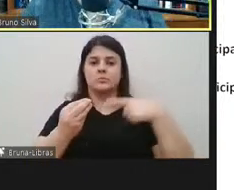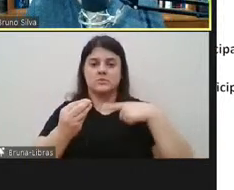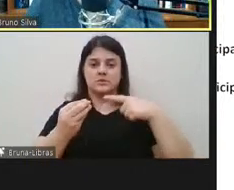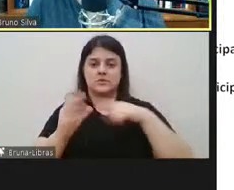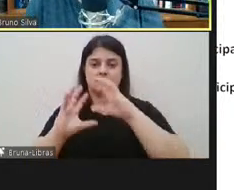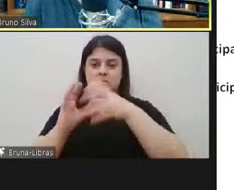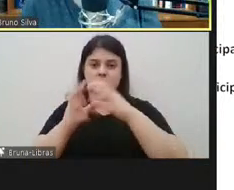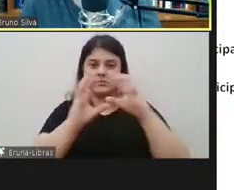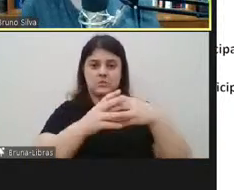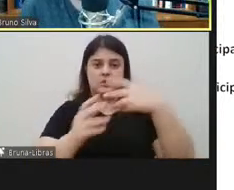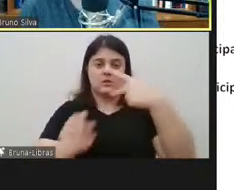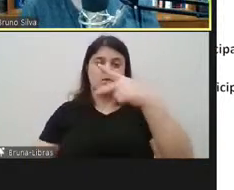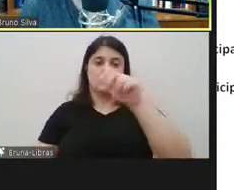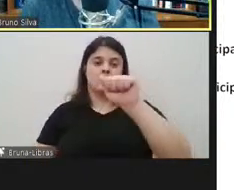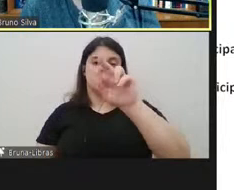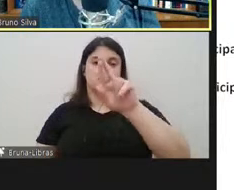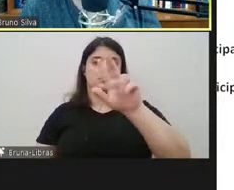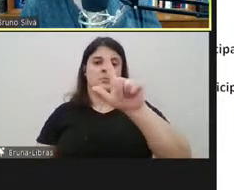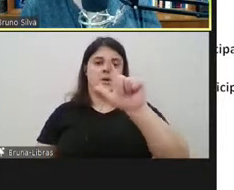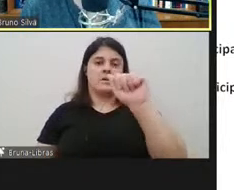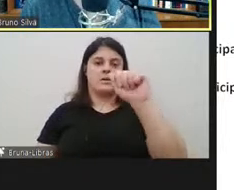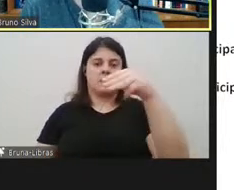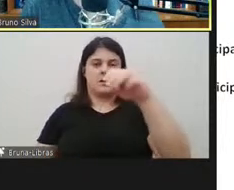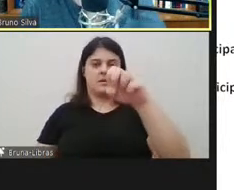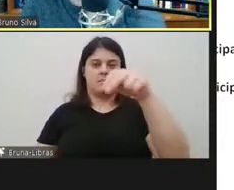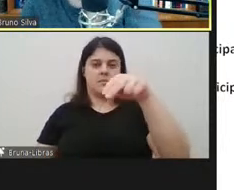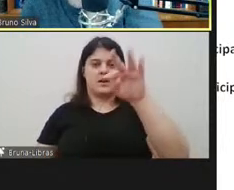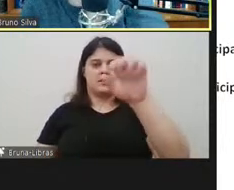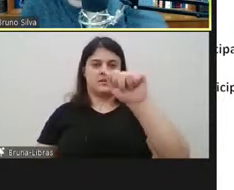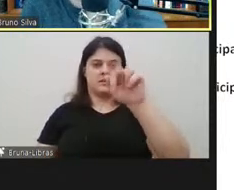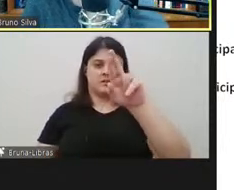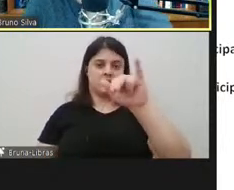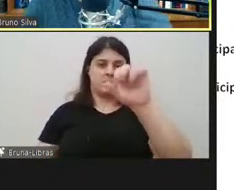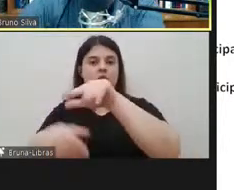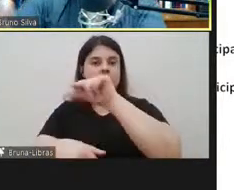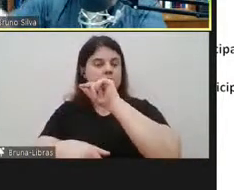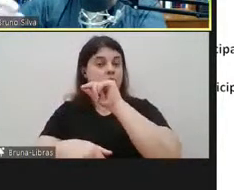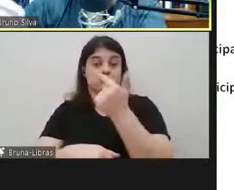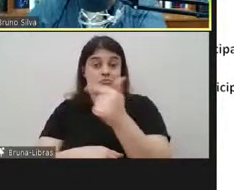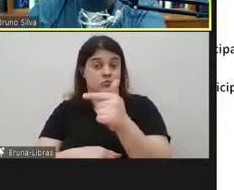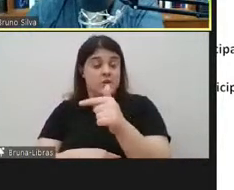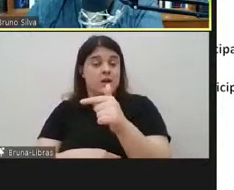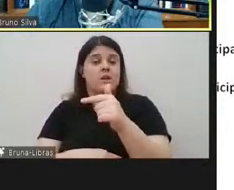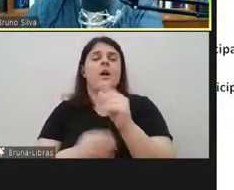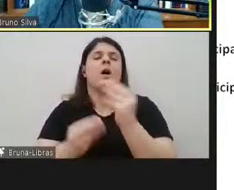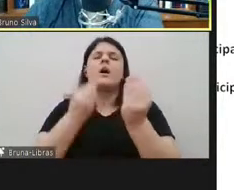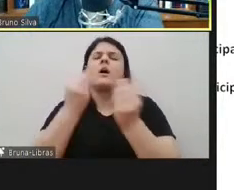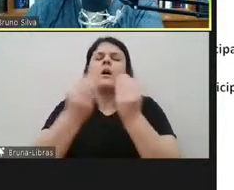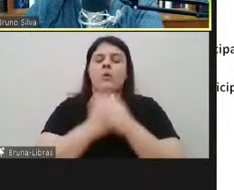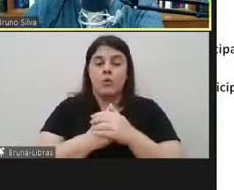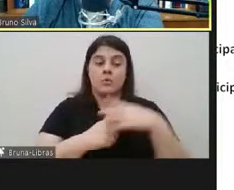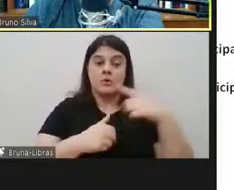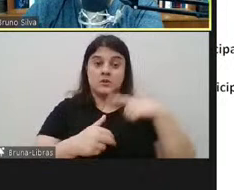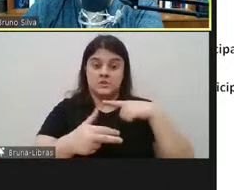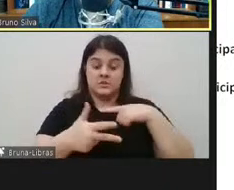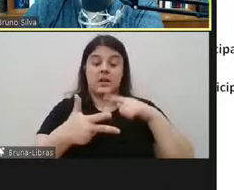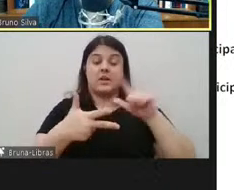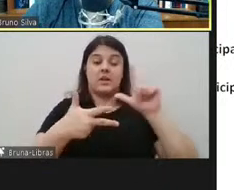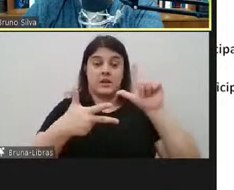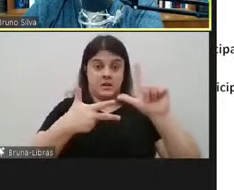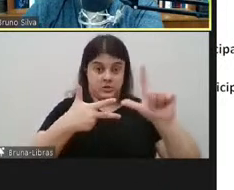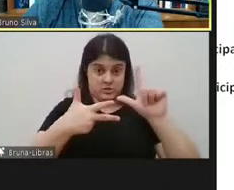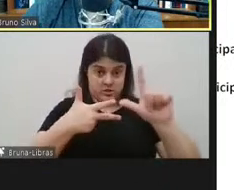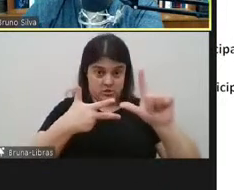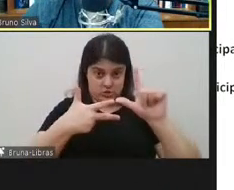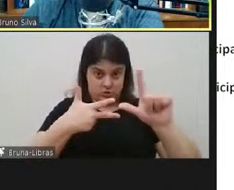de um sistema de governo parlamentarista ou seja o poder que emana aparecer tem ali você tem um poder